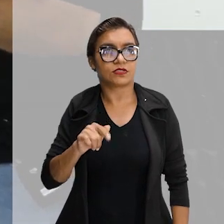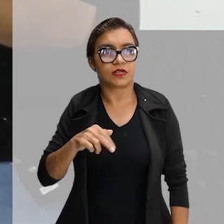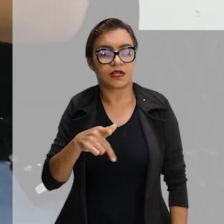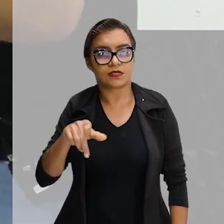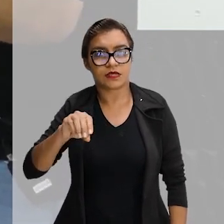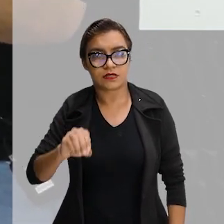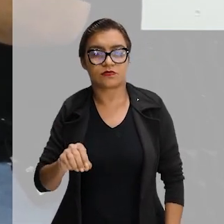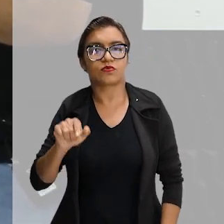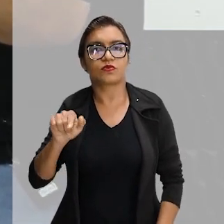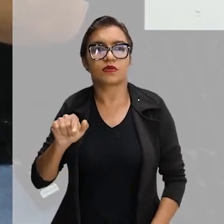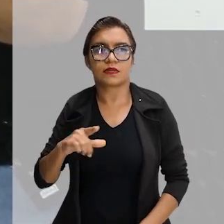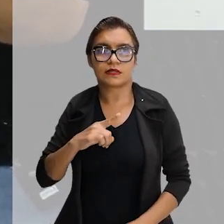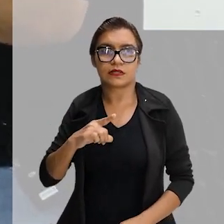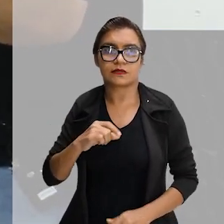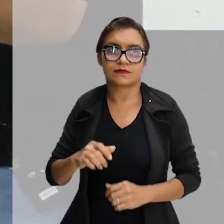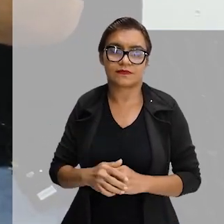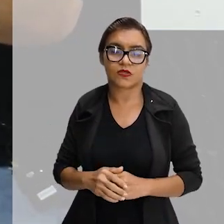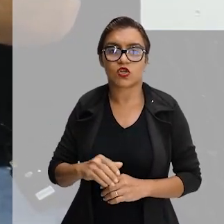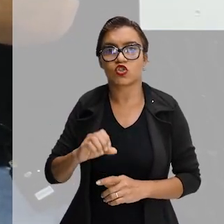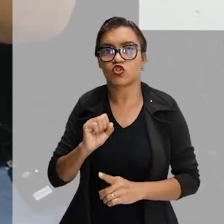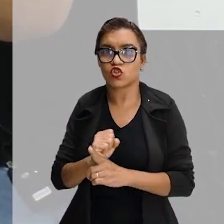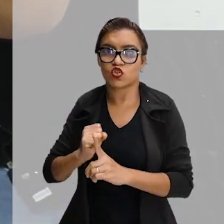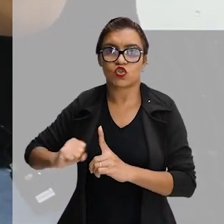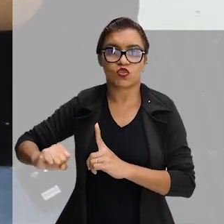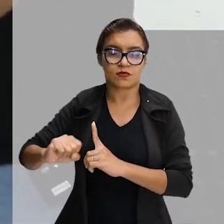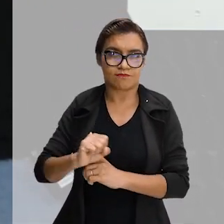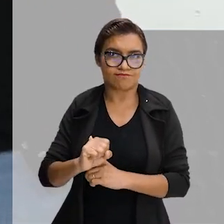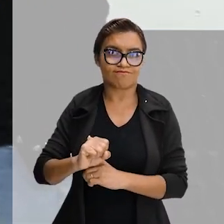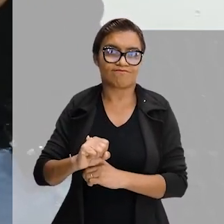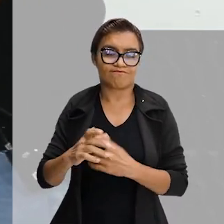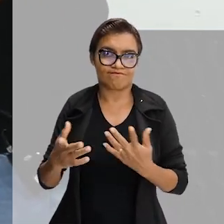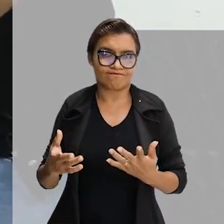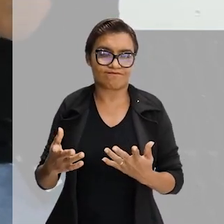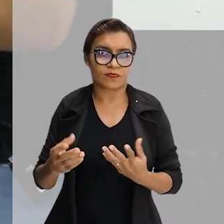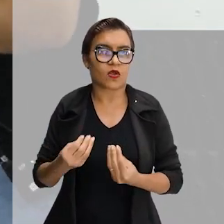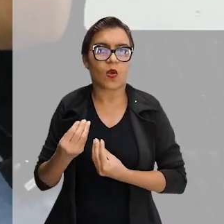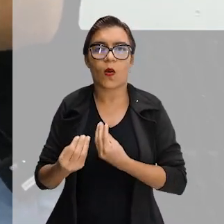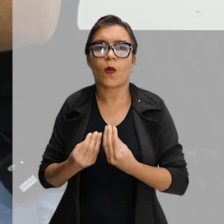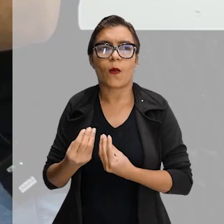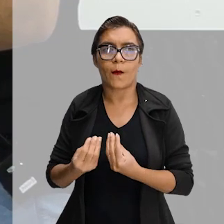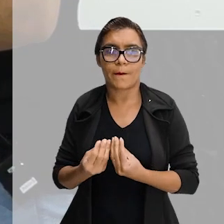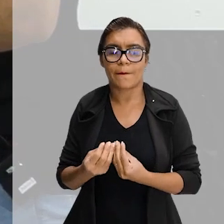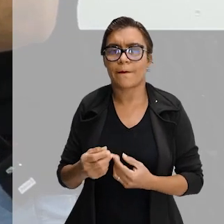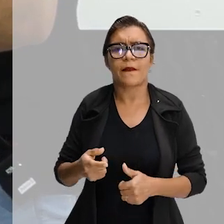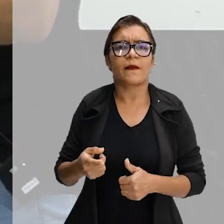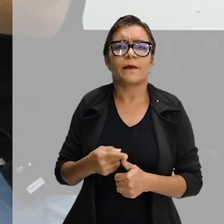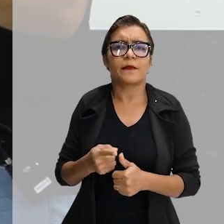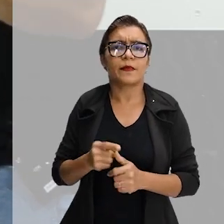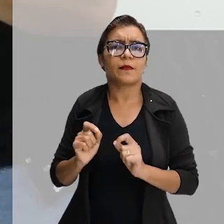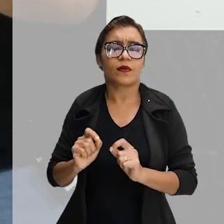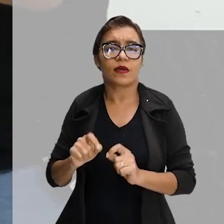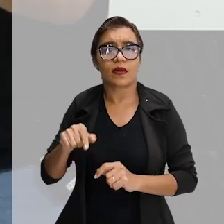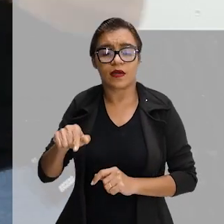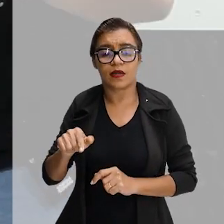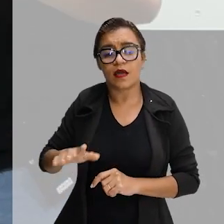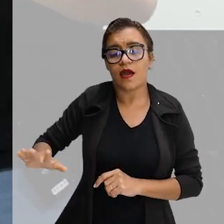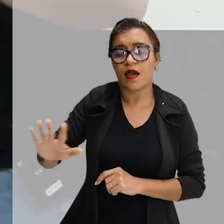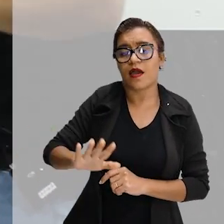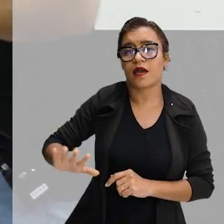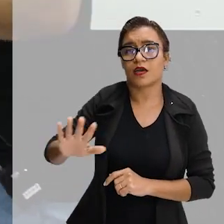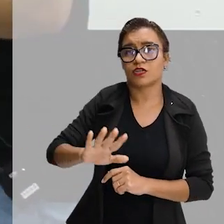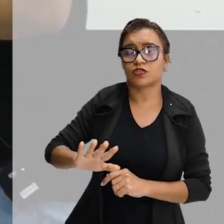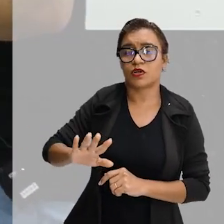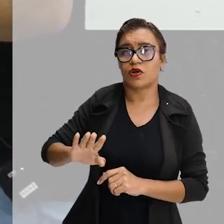A marginalização social. Por que marginalização social? Primeiro, porque ele vai ocupar regiões sem